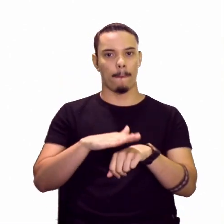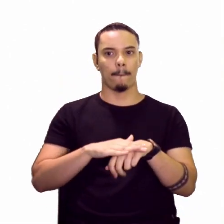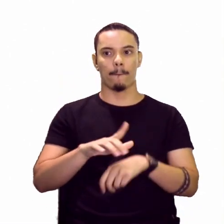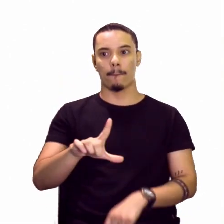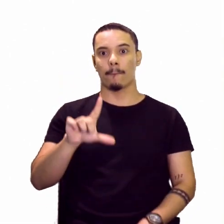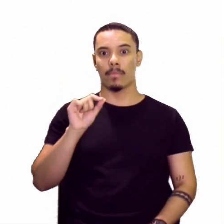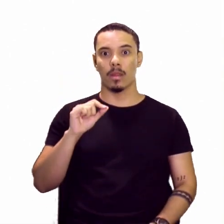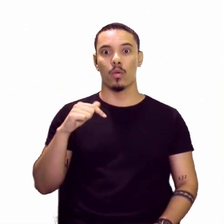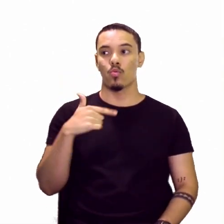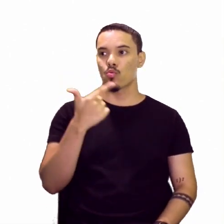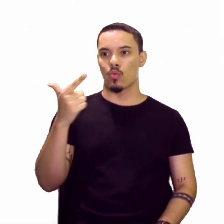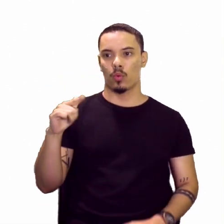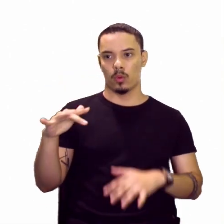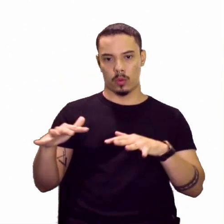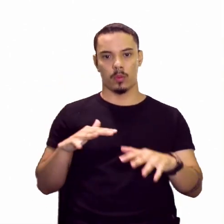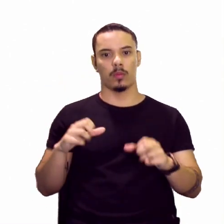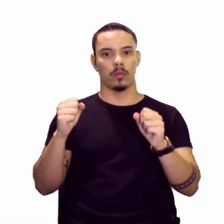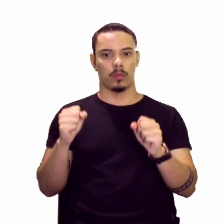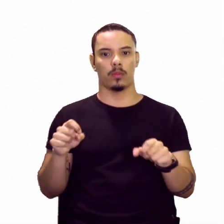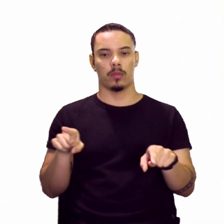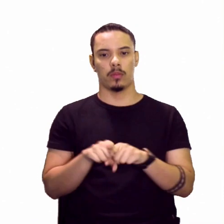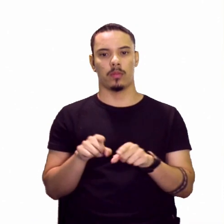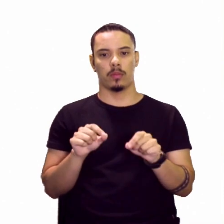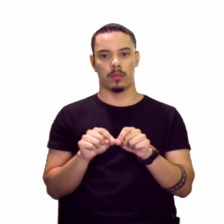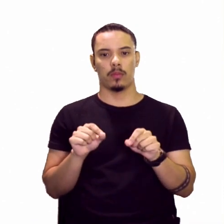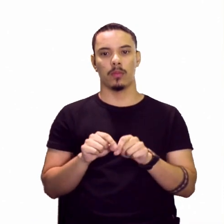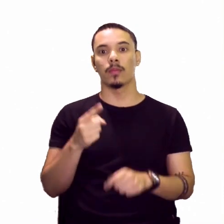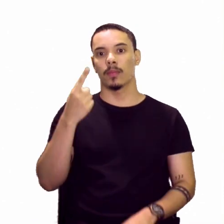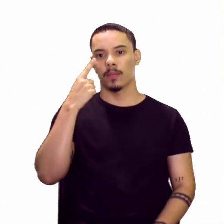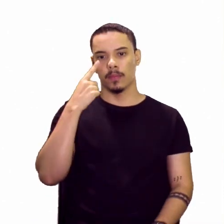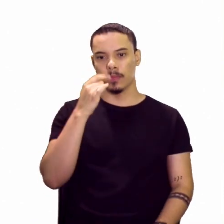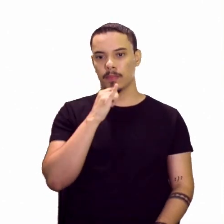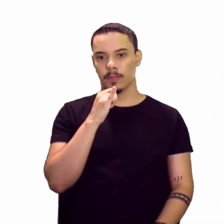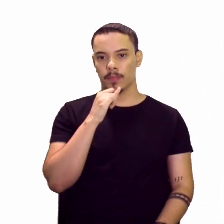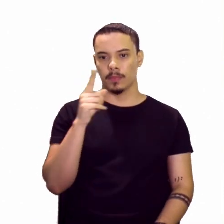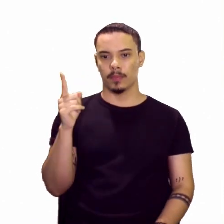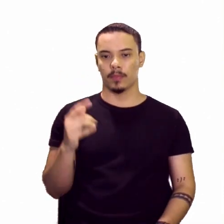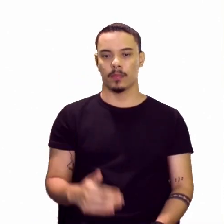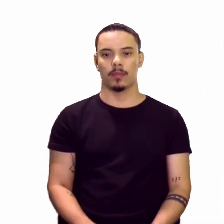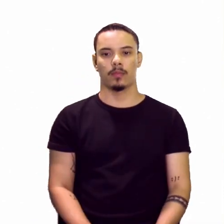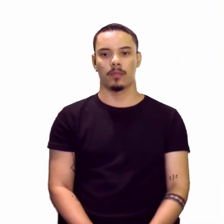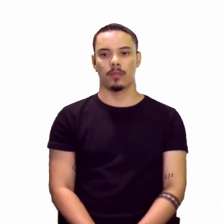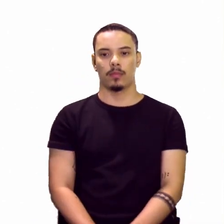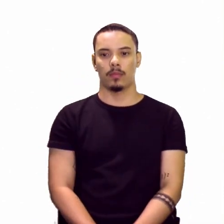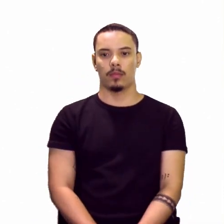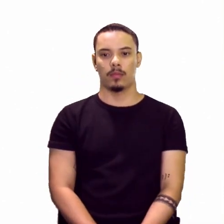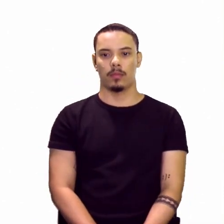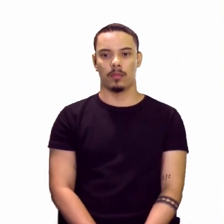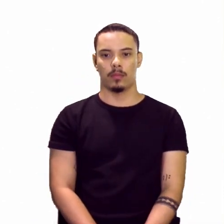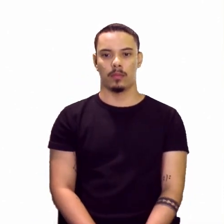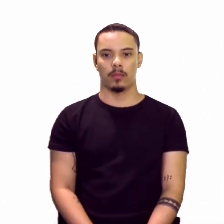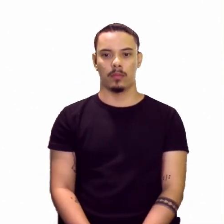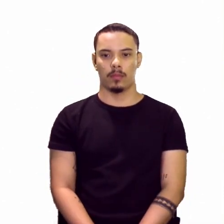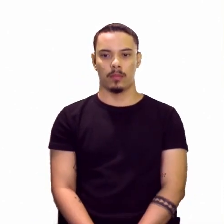outro movimento uniforme, a gente podia ter feito isso aqui também, ó. Né?